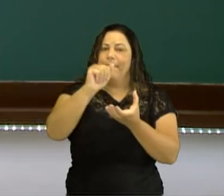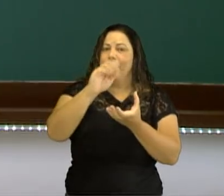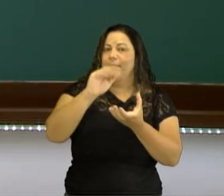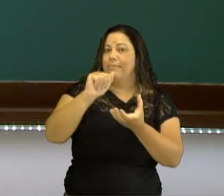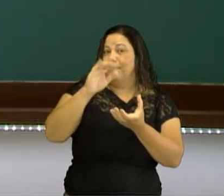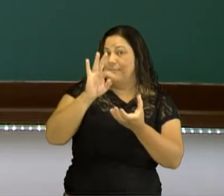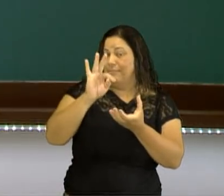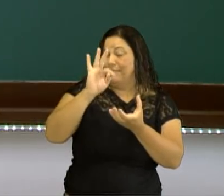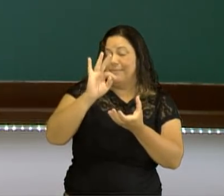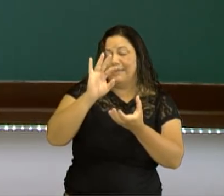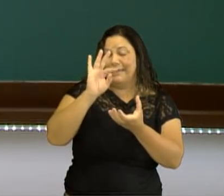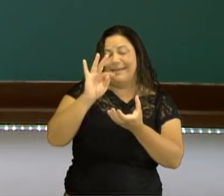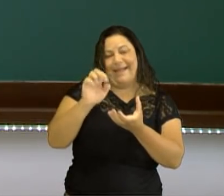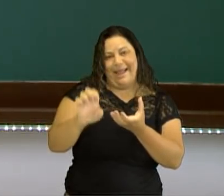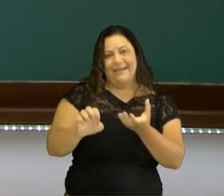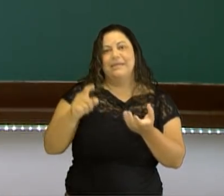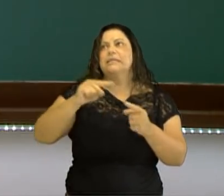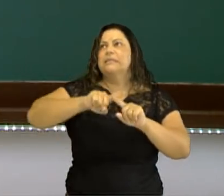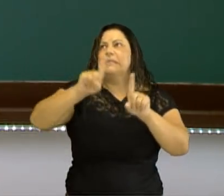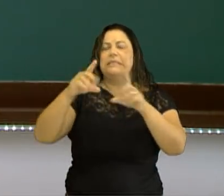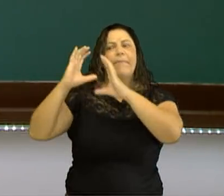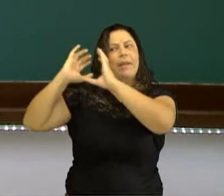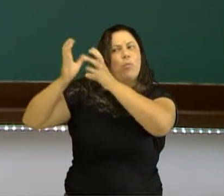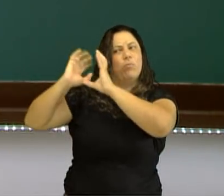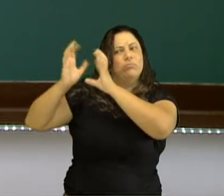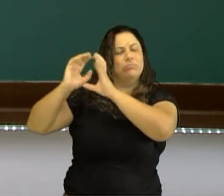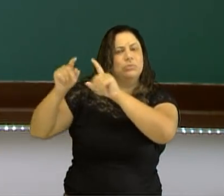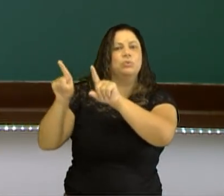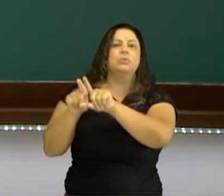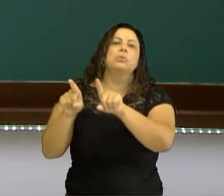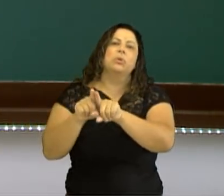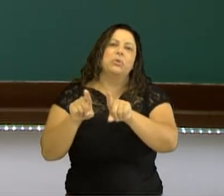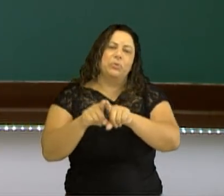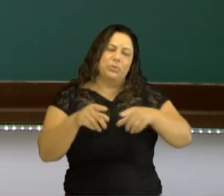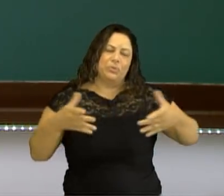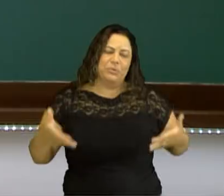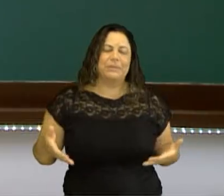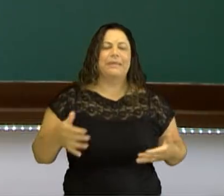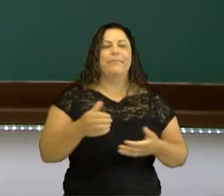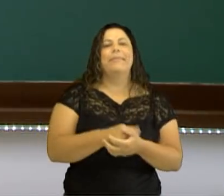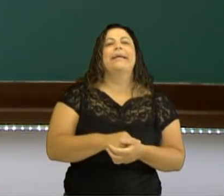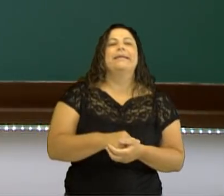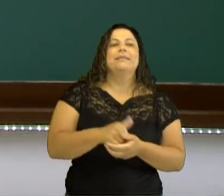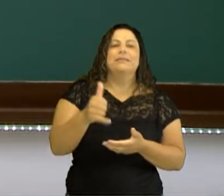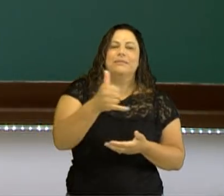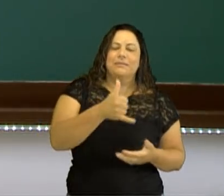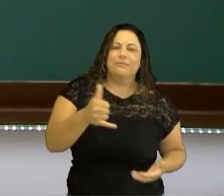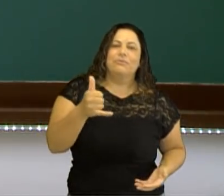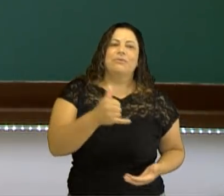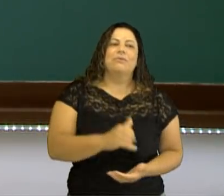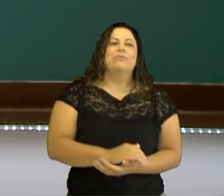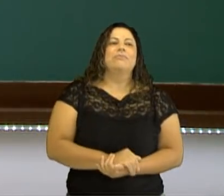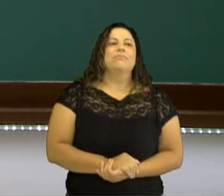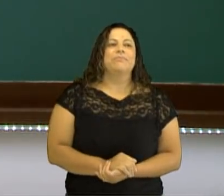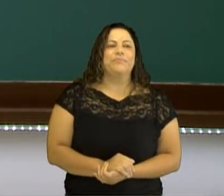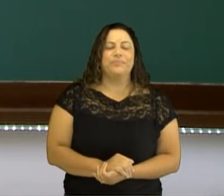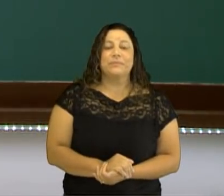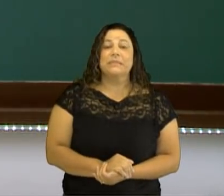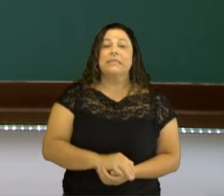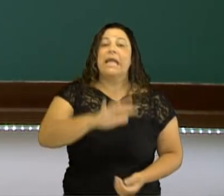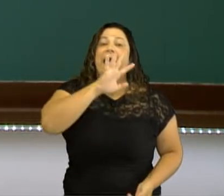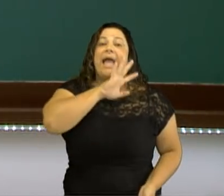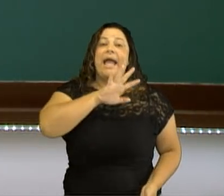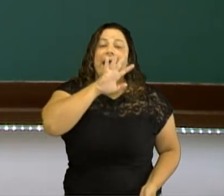tá? Os óleos, né, em geral, seja de soja, seja de oliva. E quanto à origem